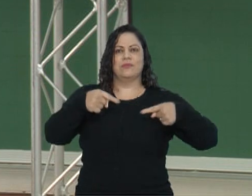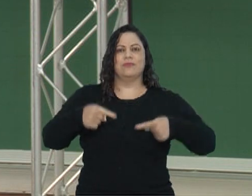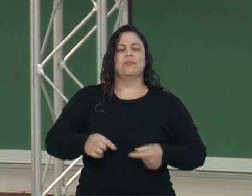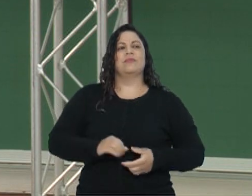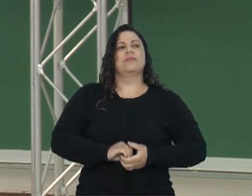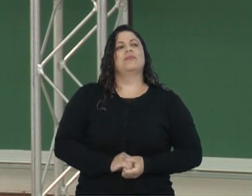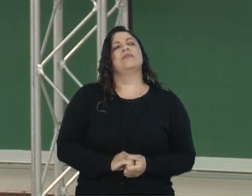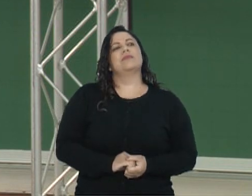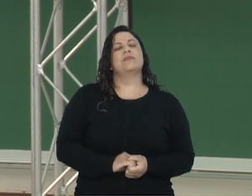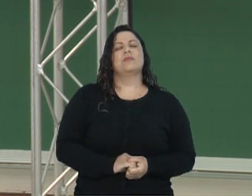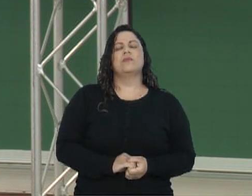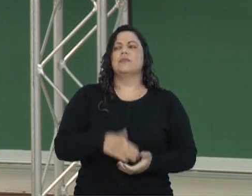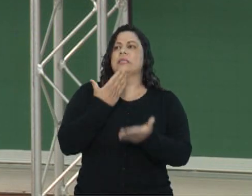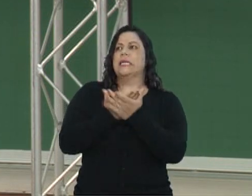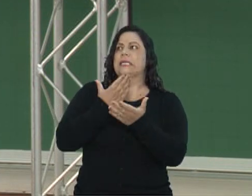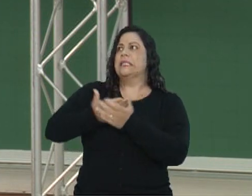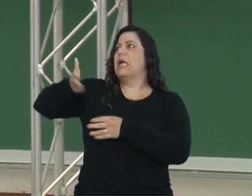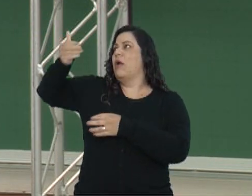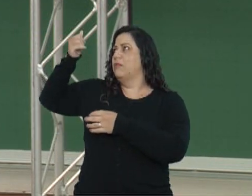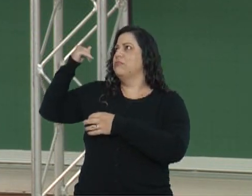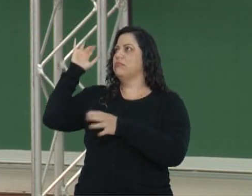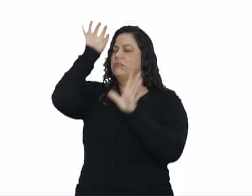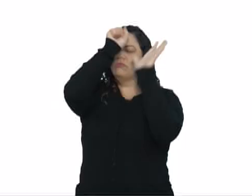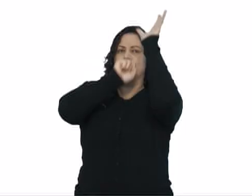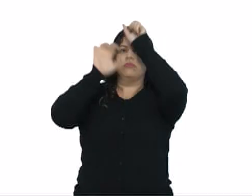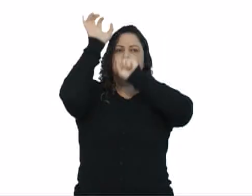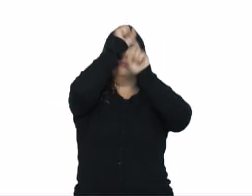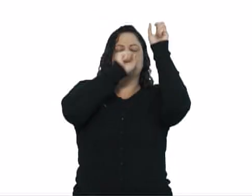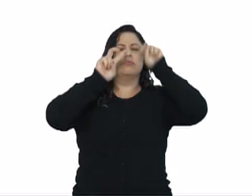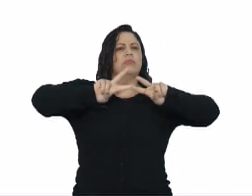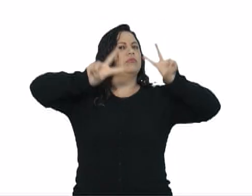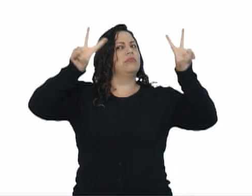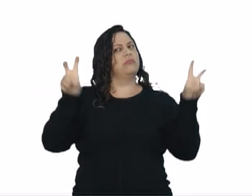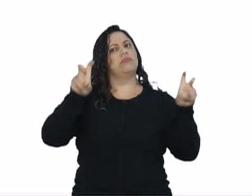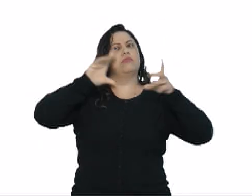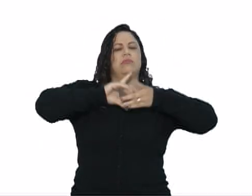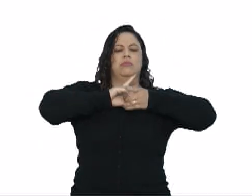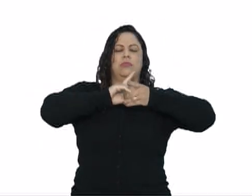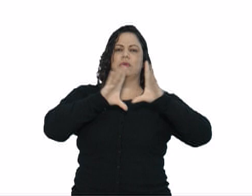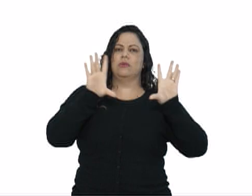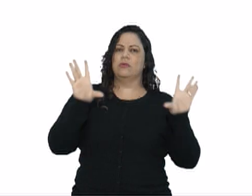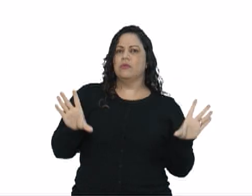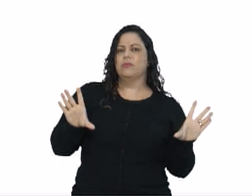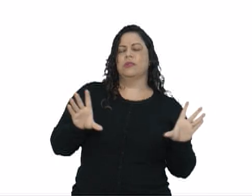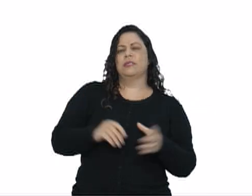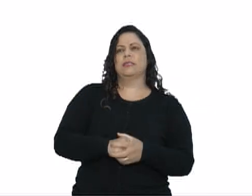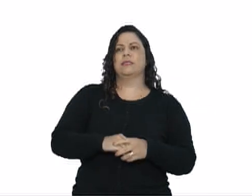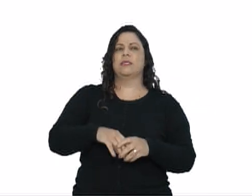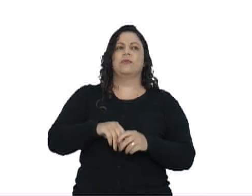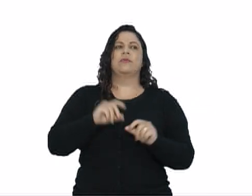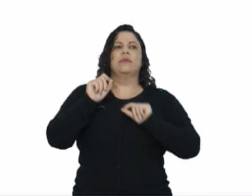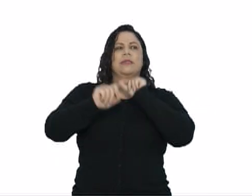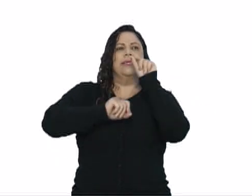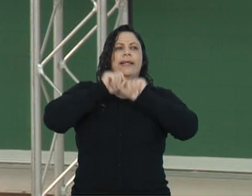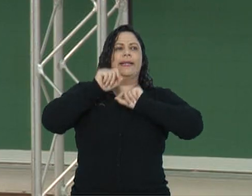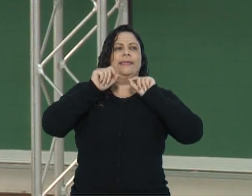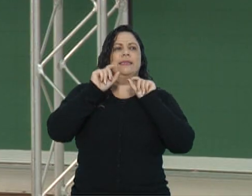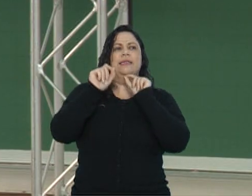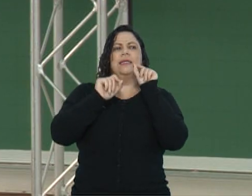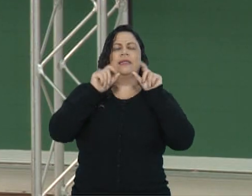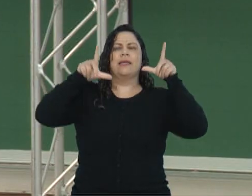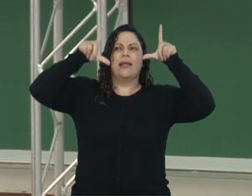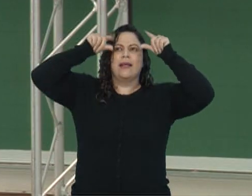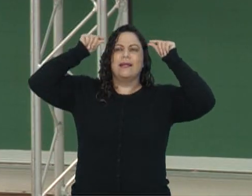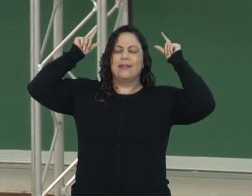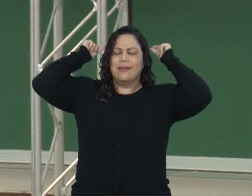aulas anteriores, aprendemos sobre as noções de democracia, de Atenas à modernidade. Passamos aí